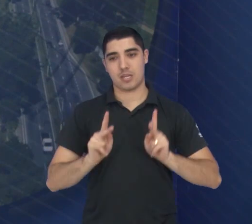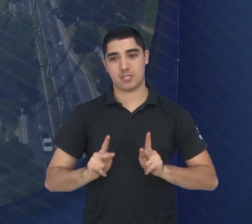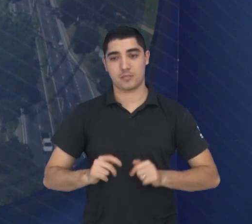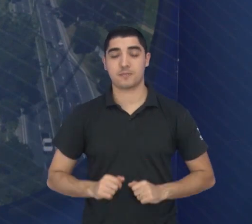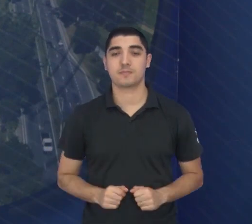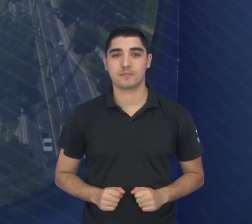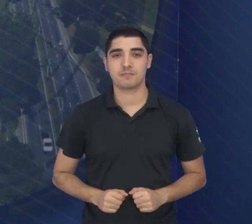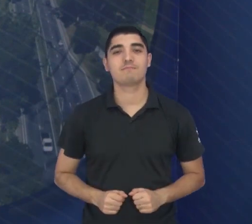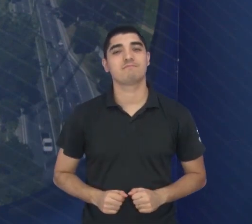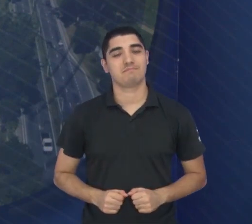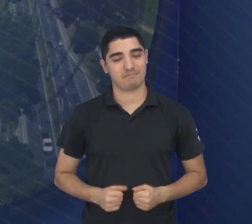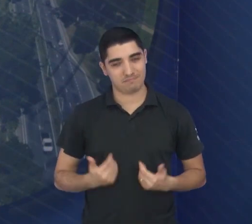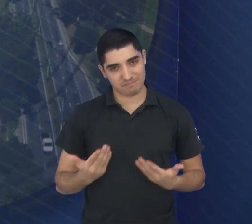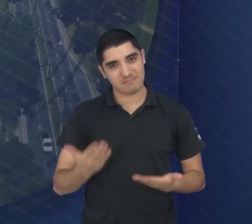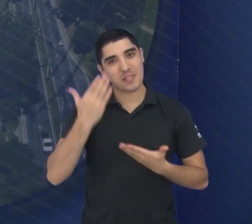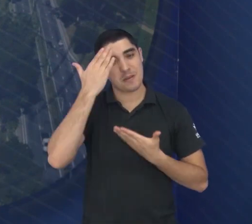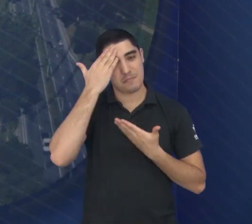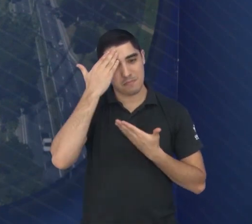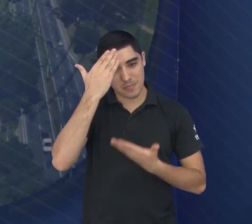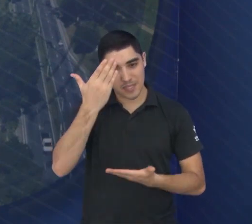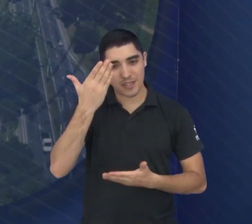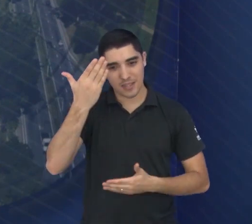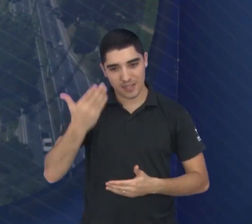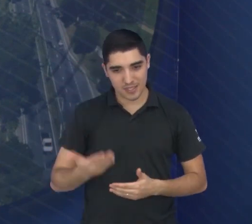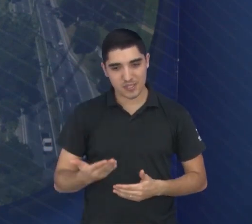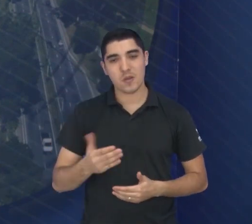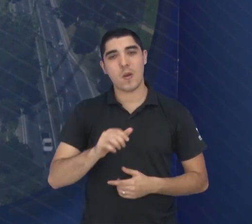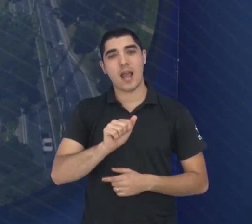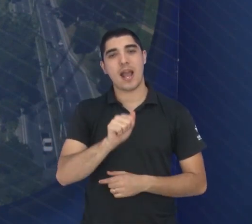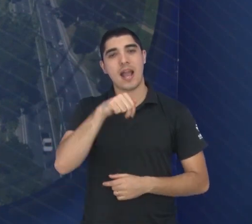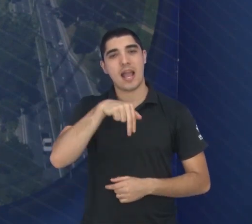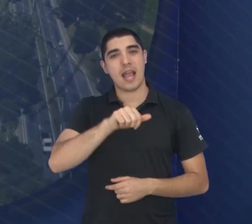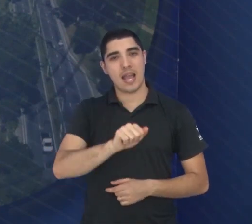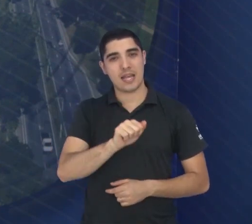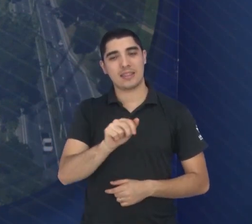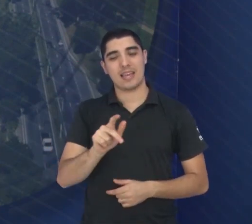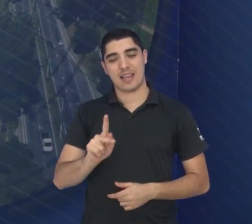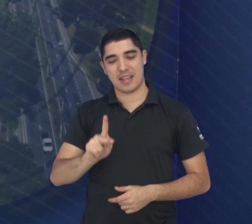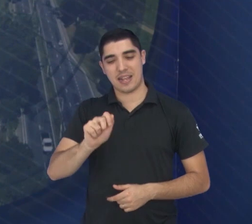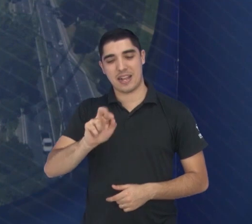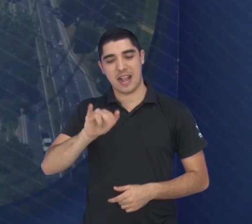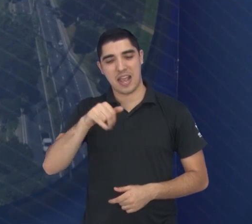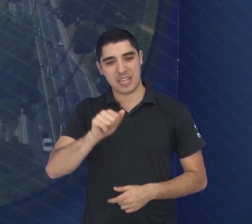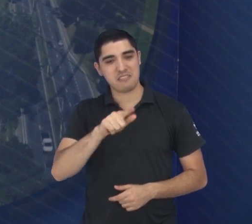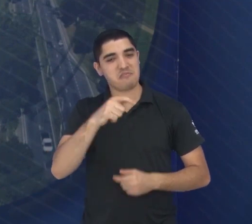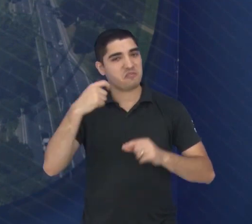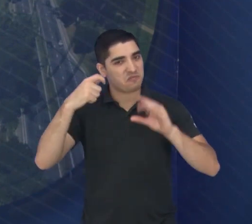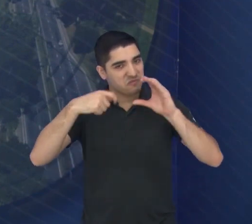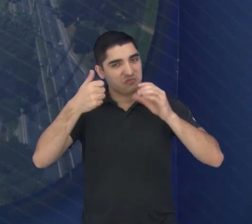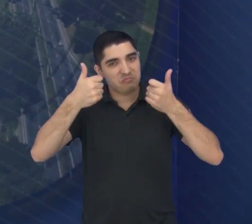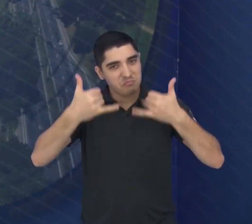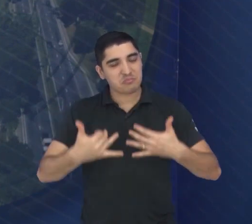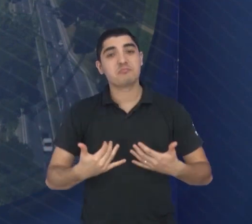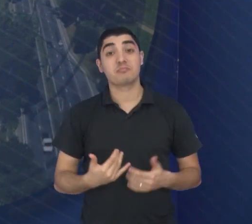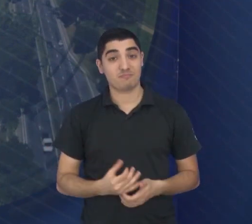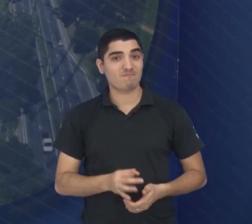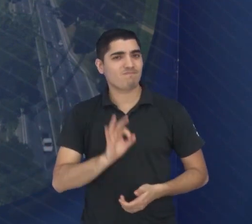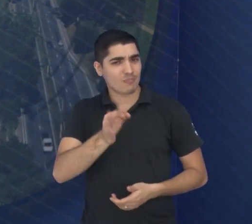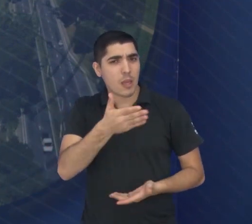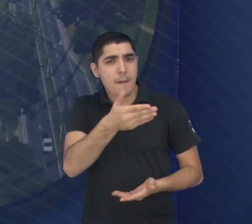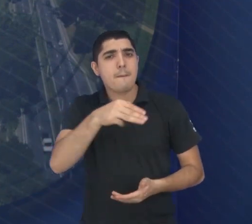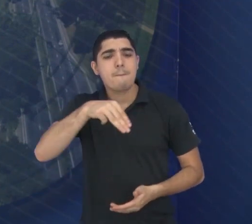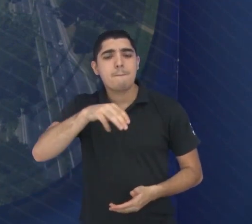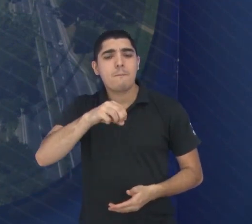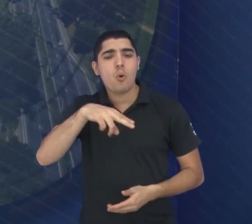então, obrigada, Ana Karina, por esse vídeo pra gente. É isso mesmo, né, Mônica? Tentar,